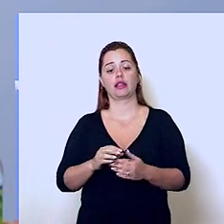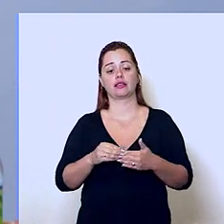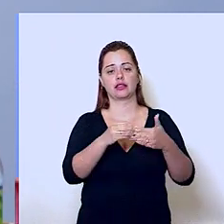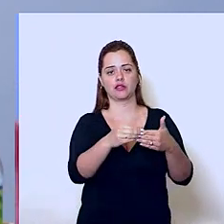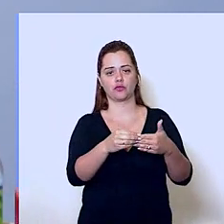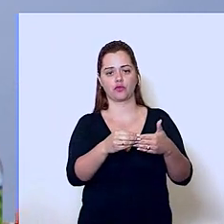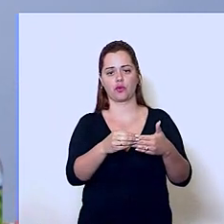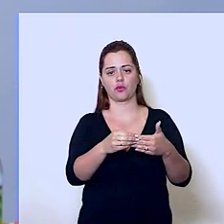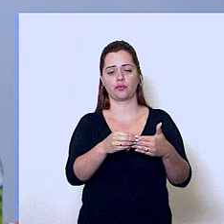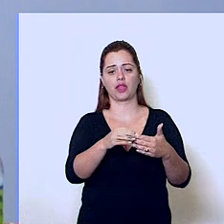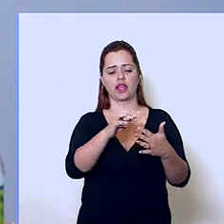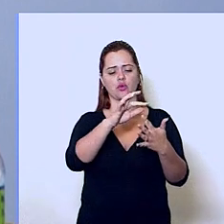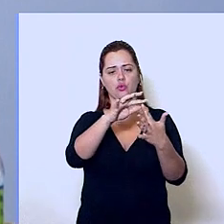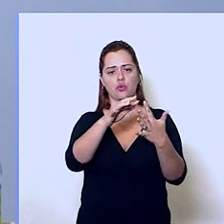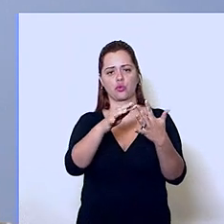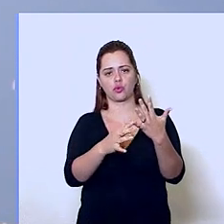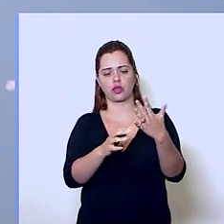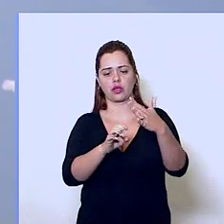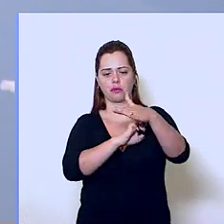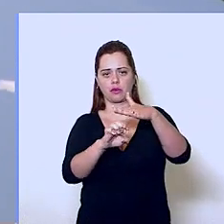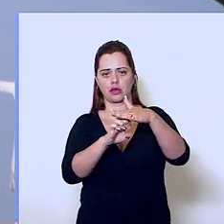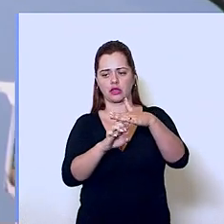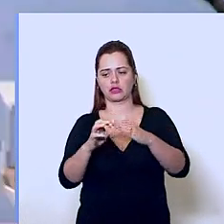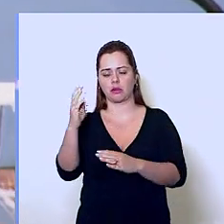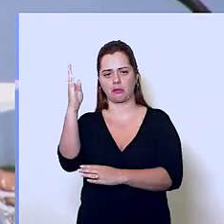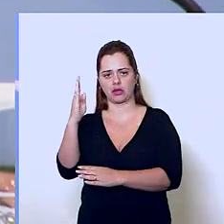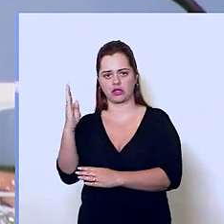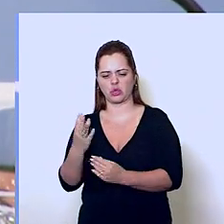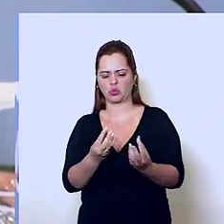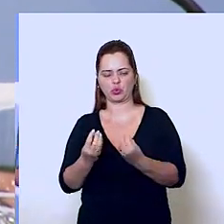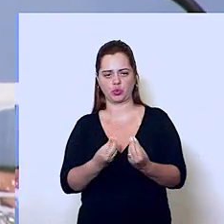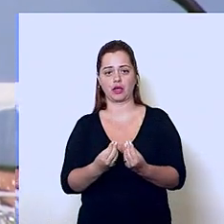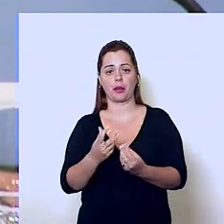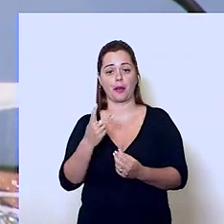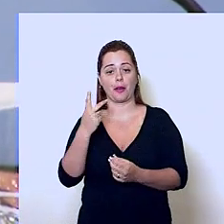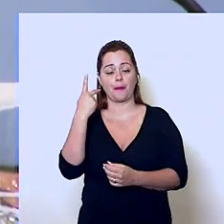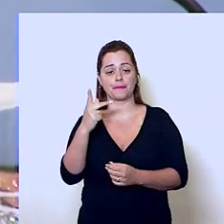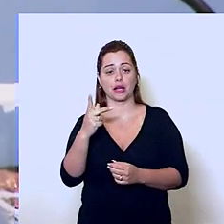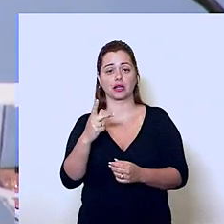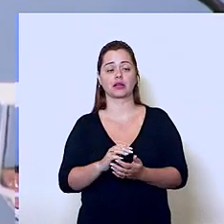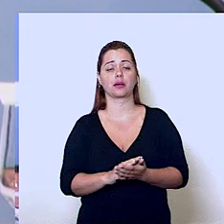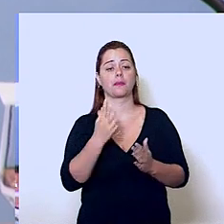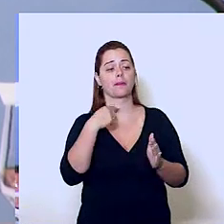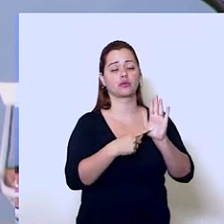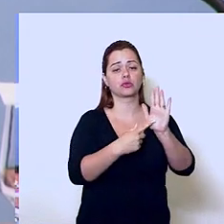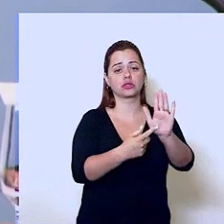de grandes empresas brasileiras numa missão de prospecção para